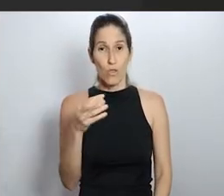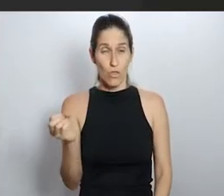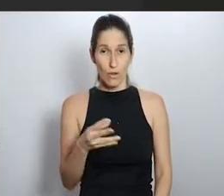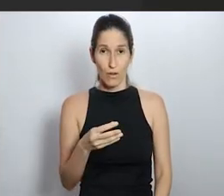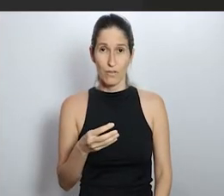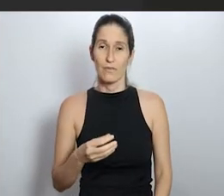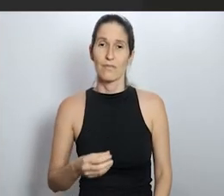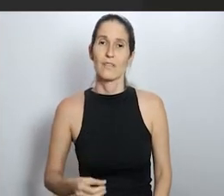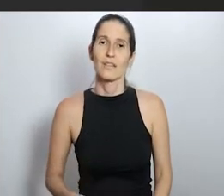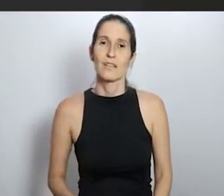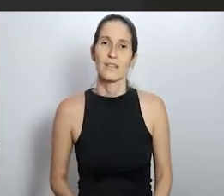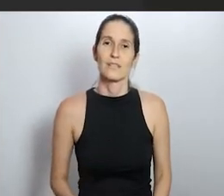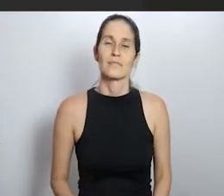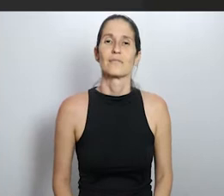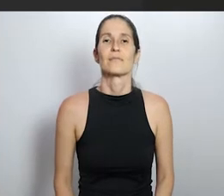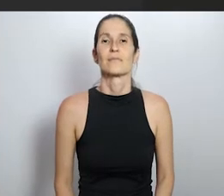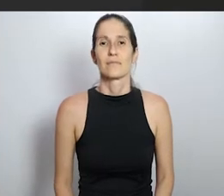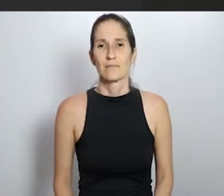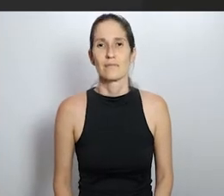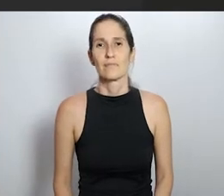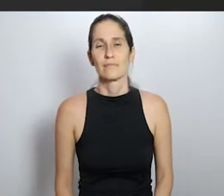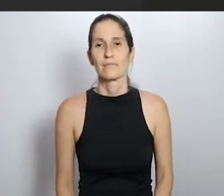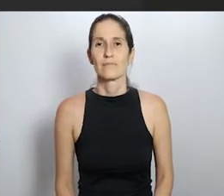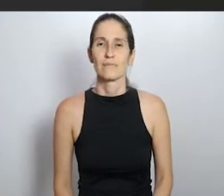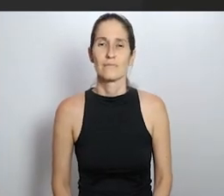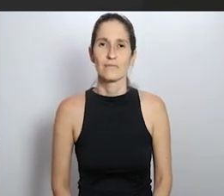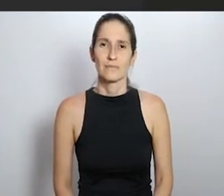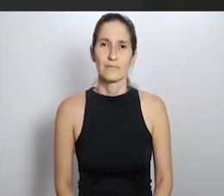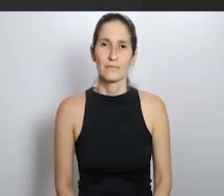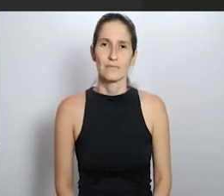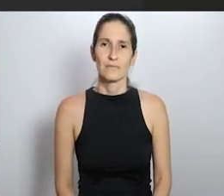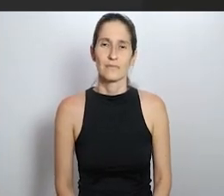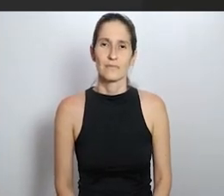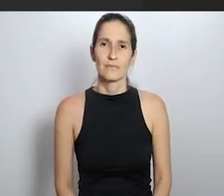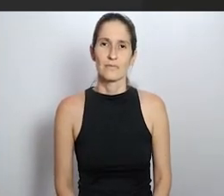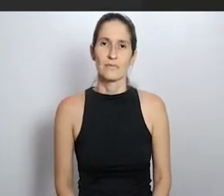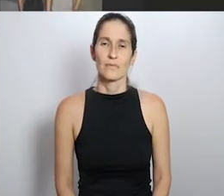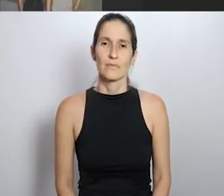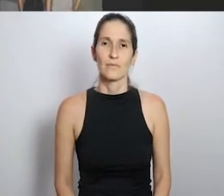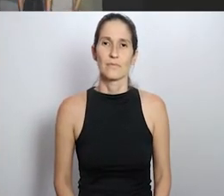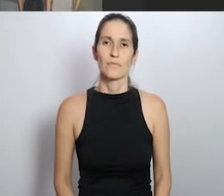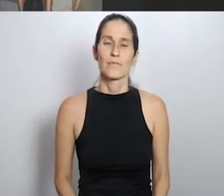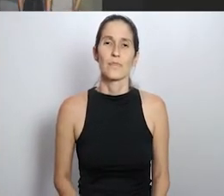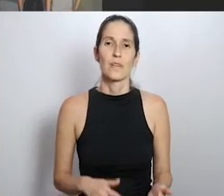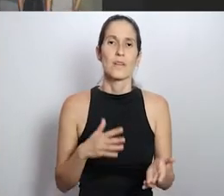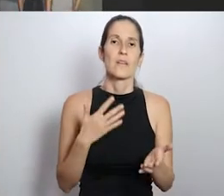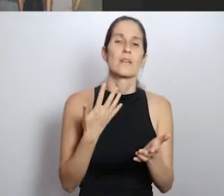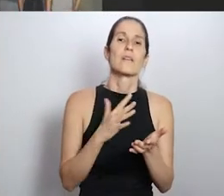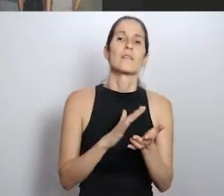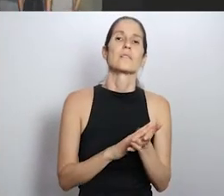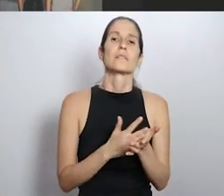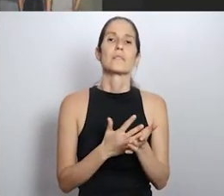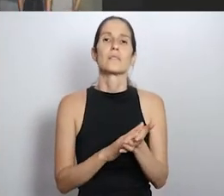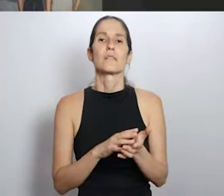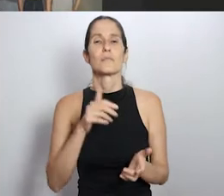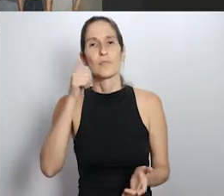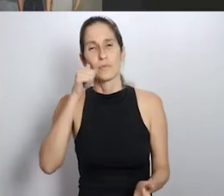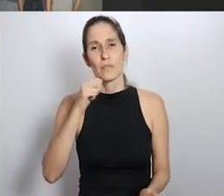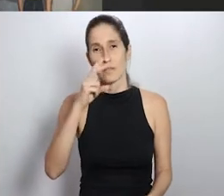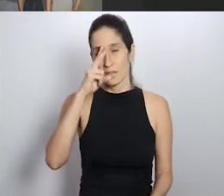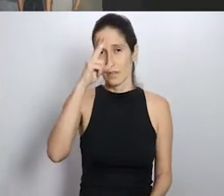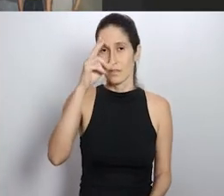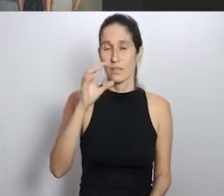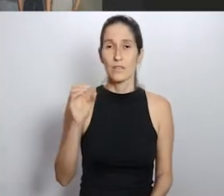o outro deixa é o que significa a deixa. Entendeu? Hoje você diz, samba